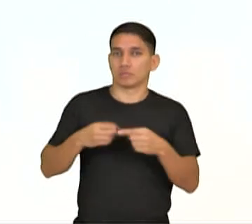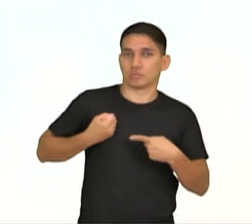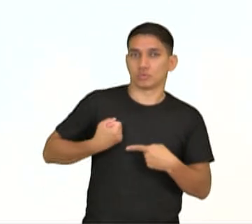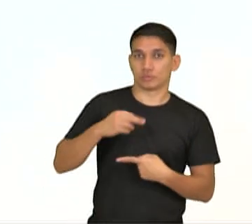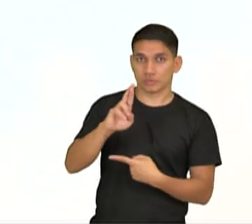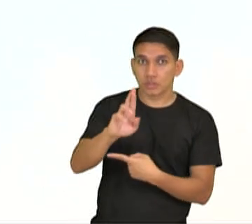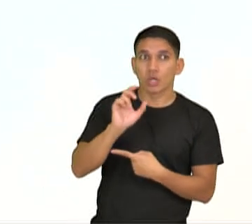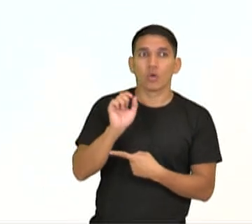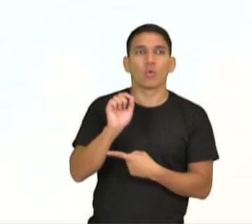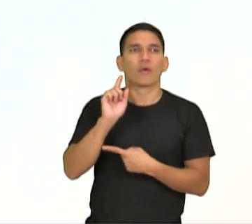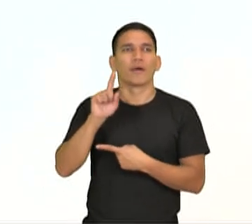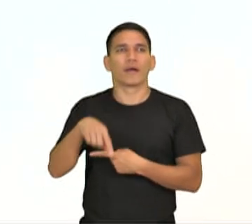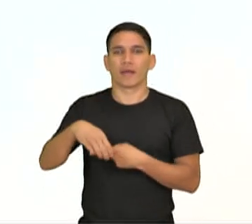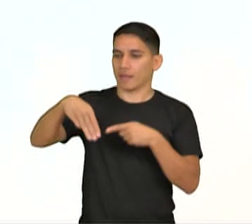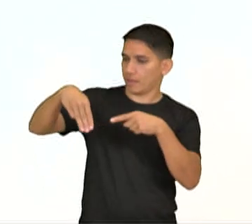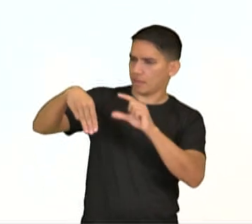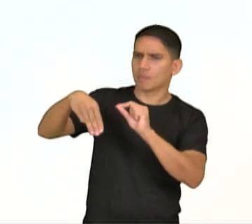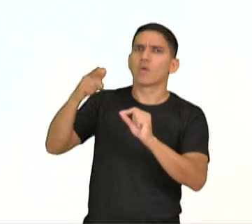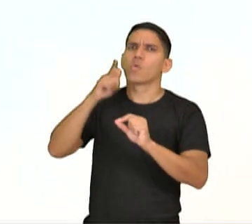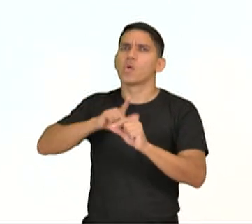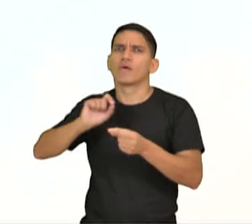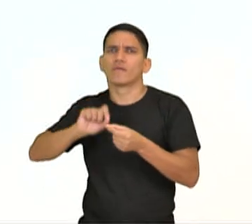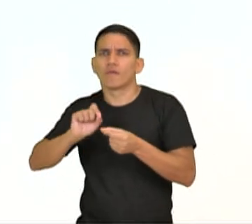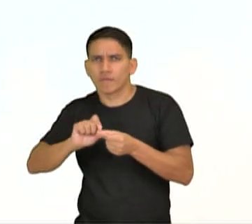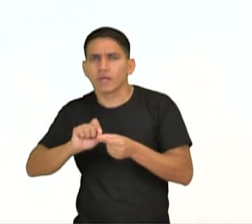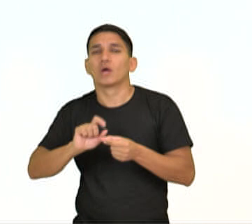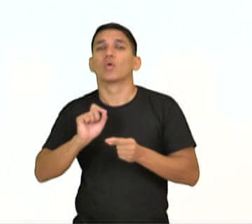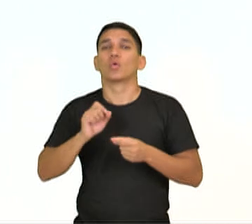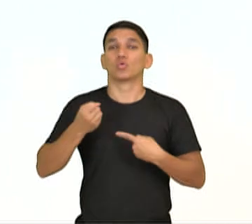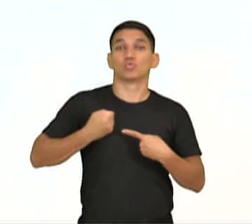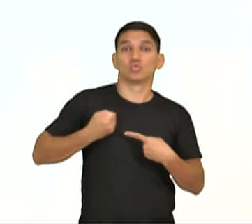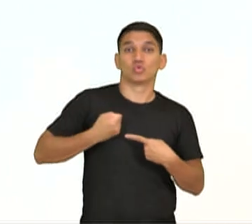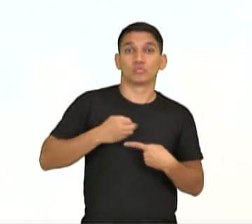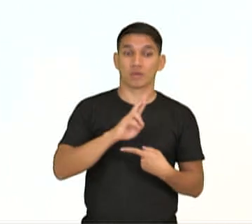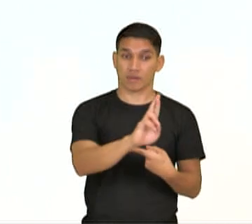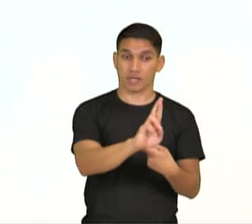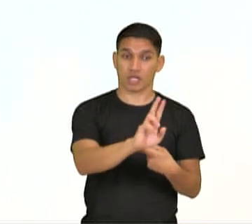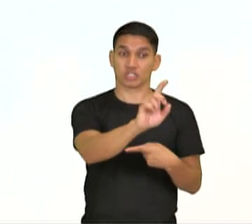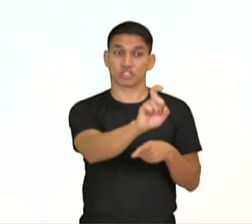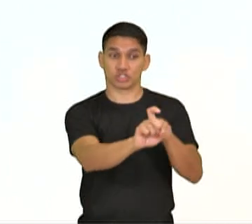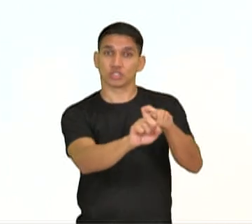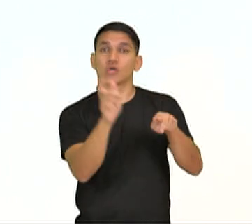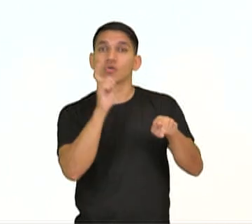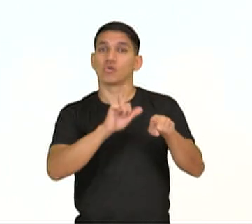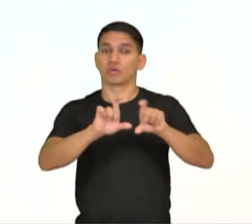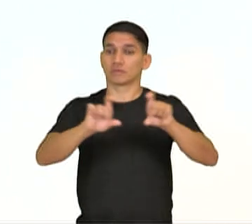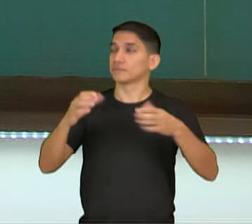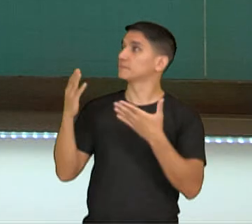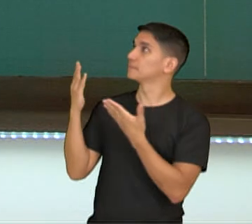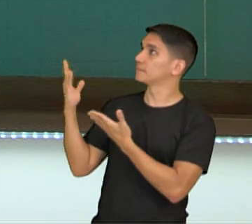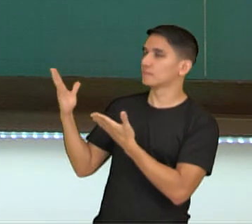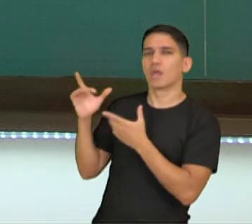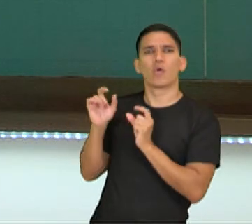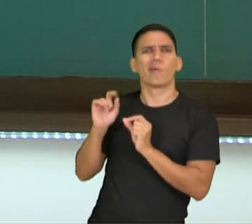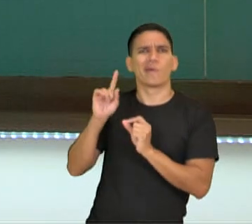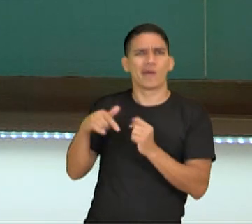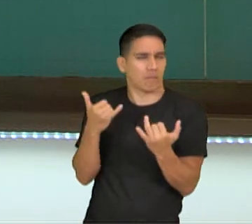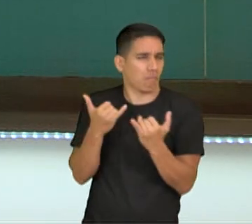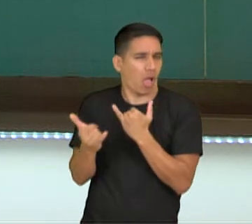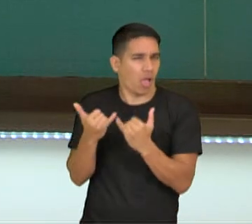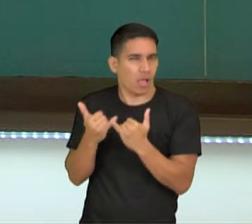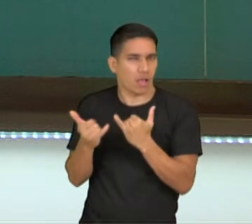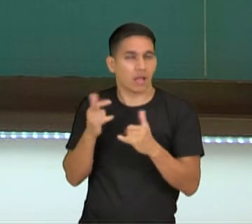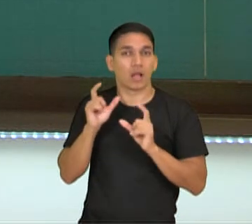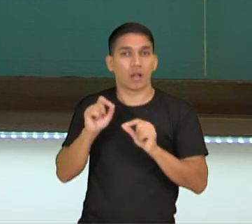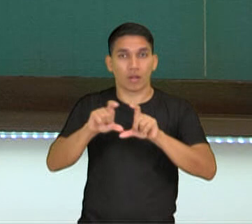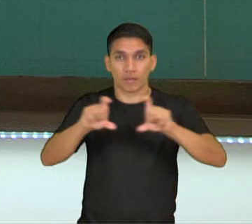que M pode assumir para que exista um número real x que satisfaça essa igualdade. Então, ele é bem similar, né? Lembrar que a